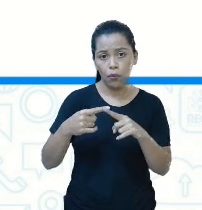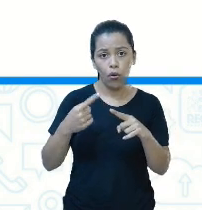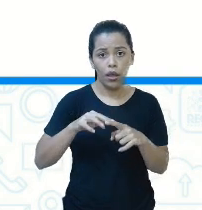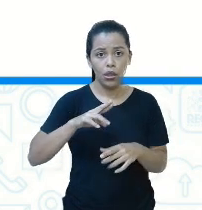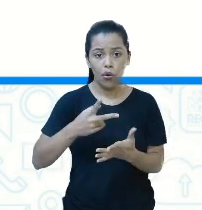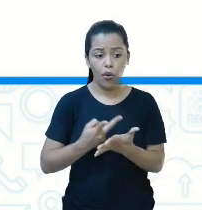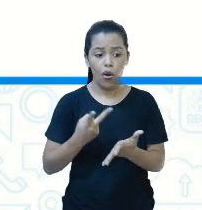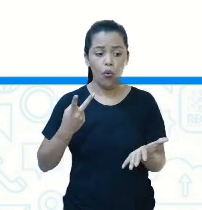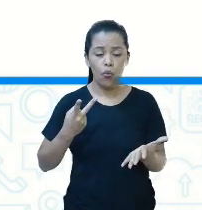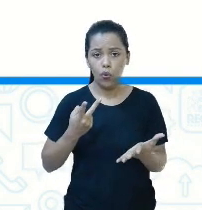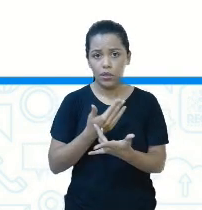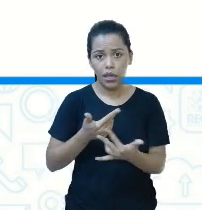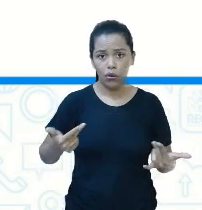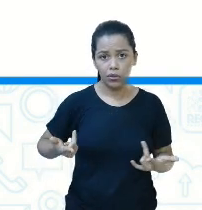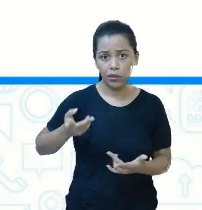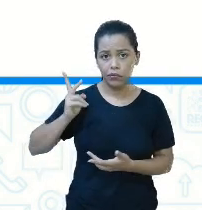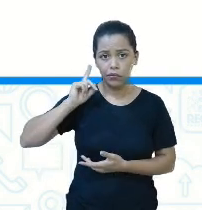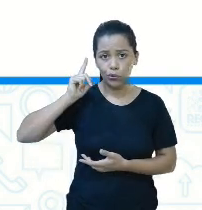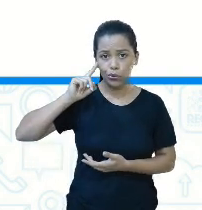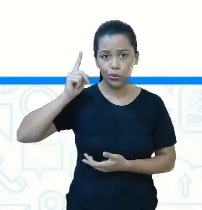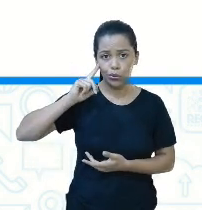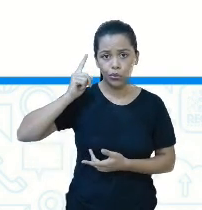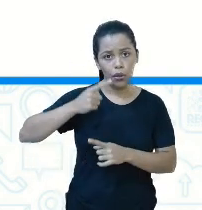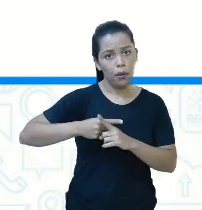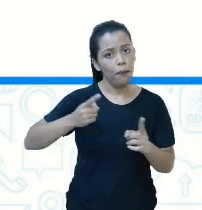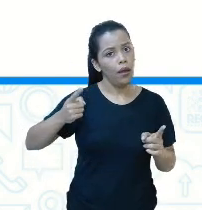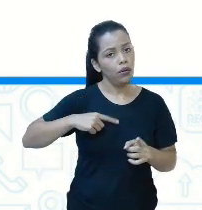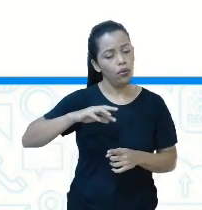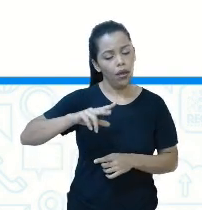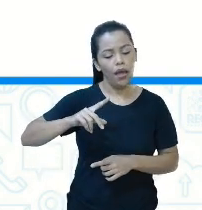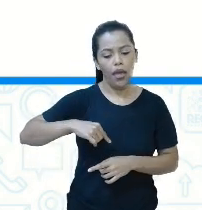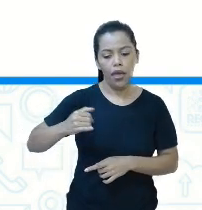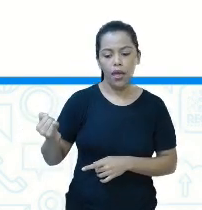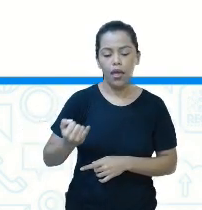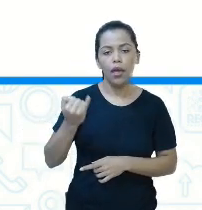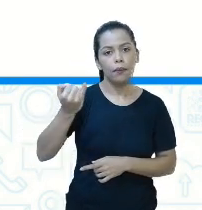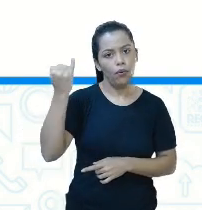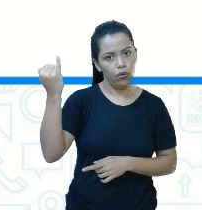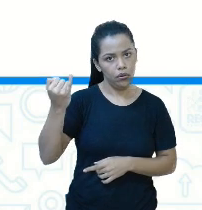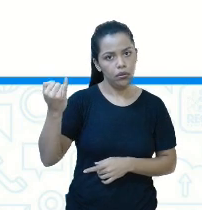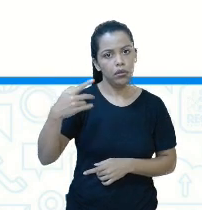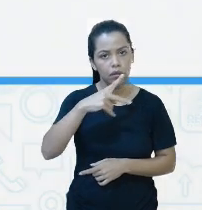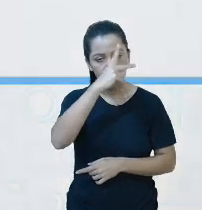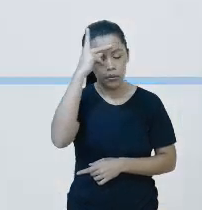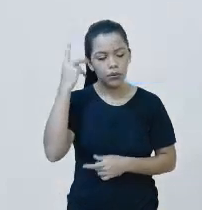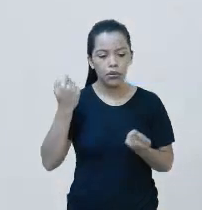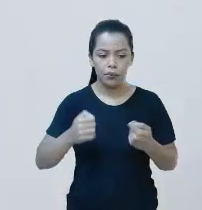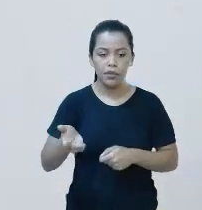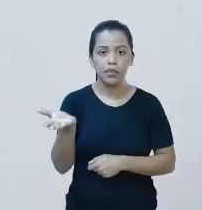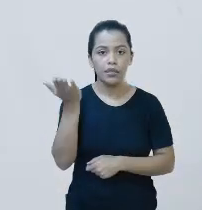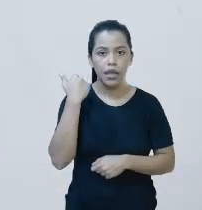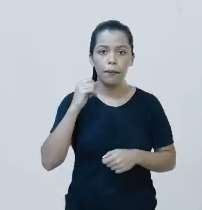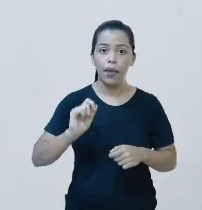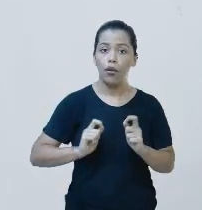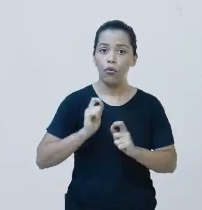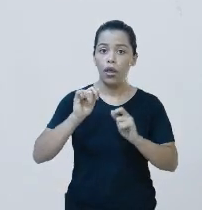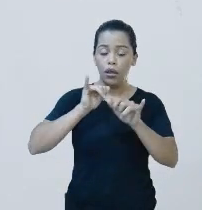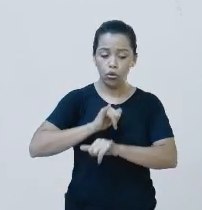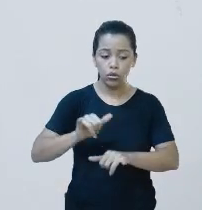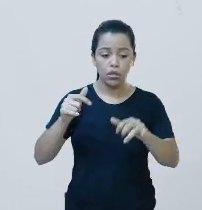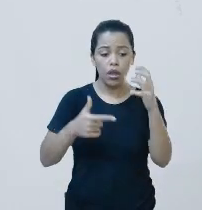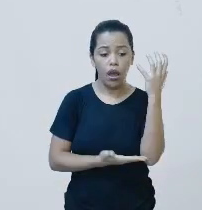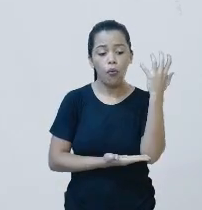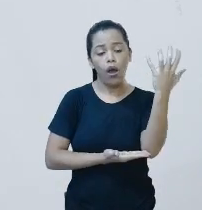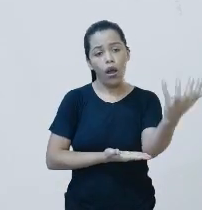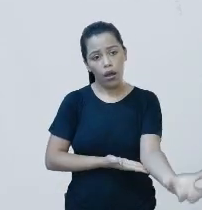fato corriqueiro, e é sim relevante, é importante. As pessoas precisam saber, porque se vai passar